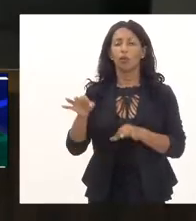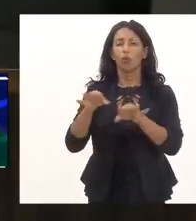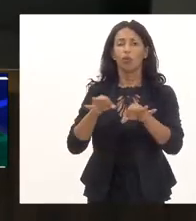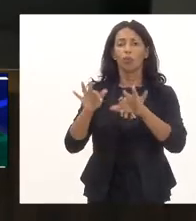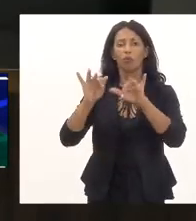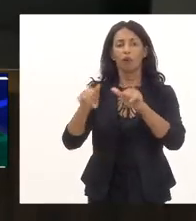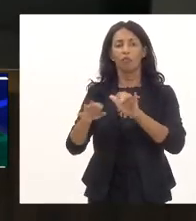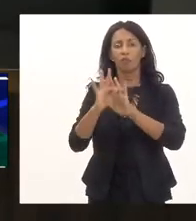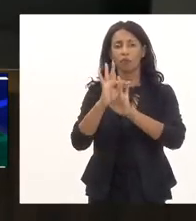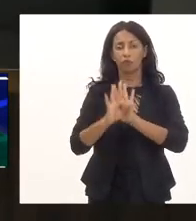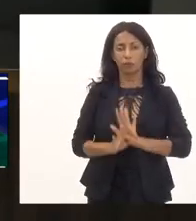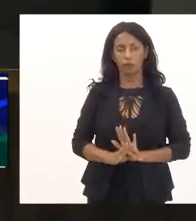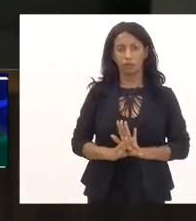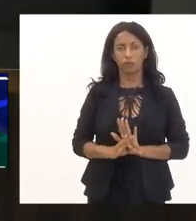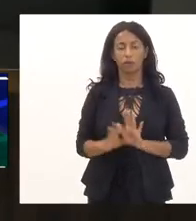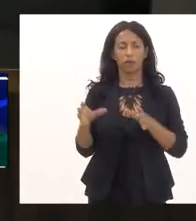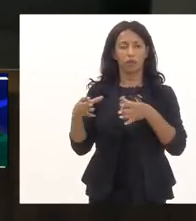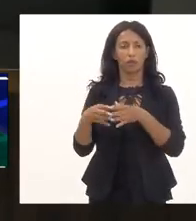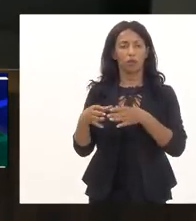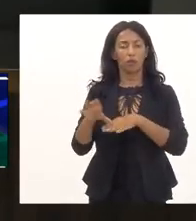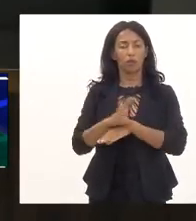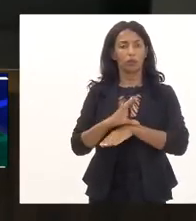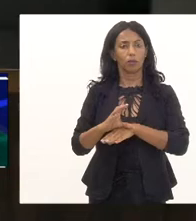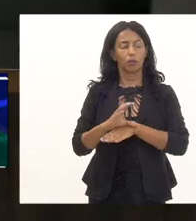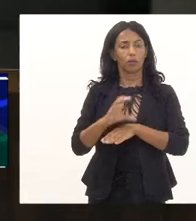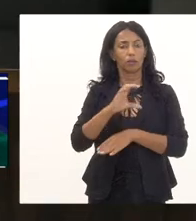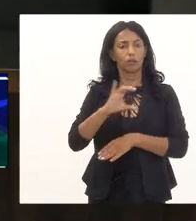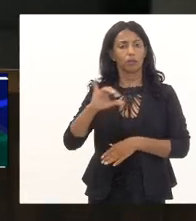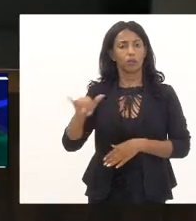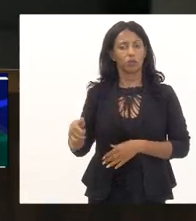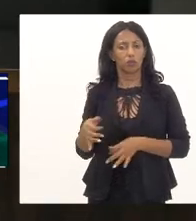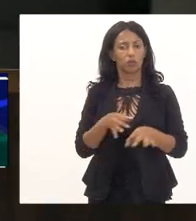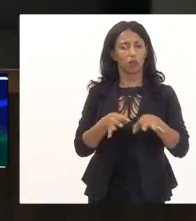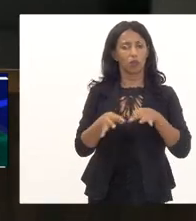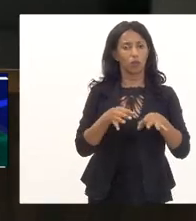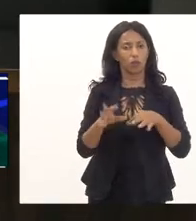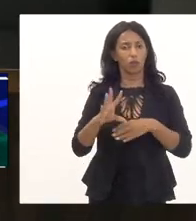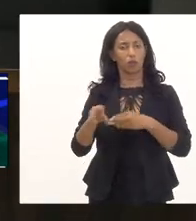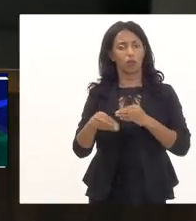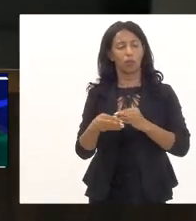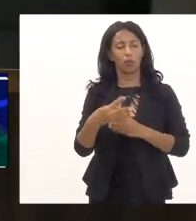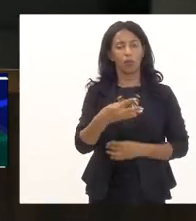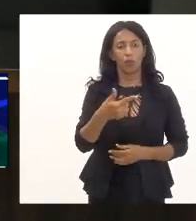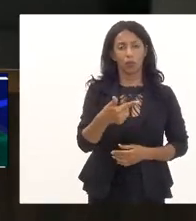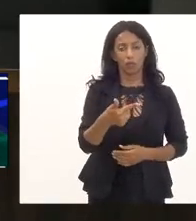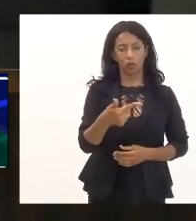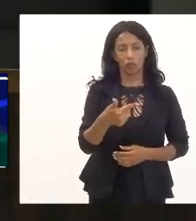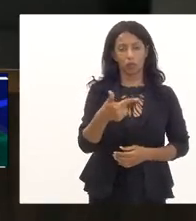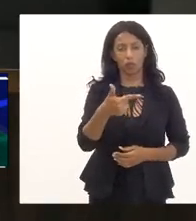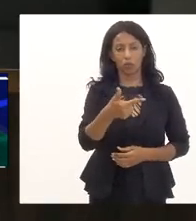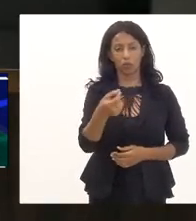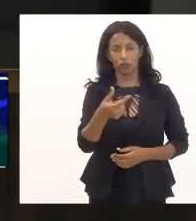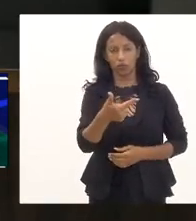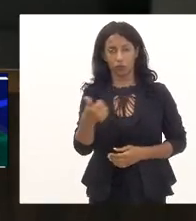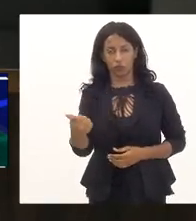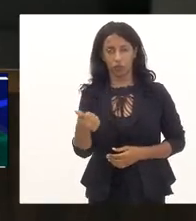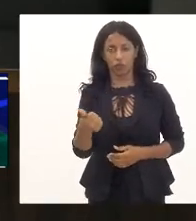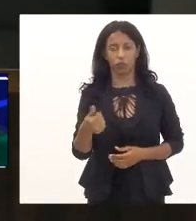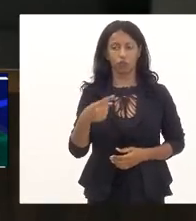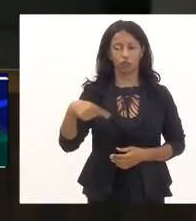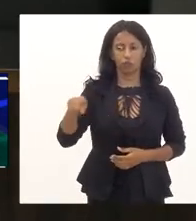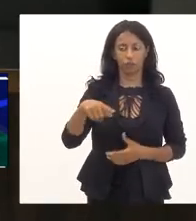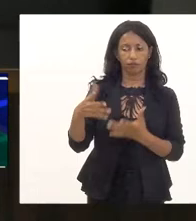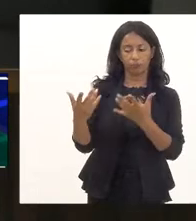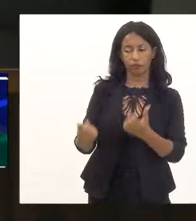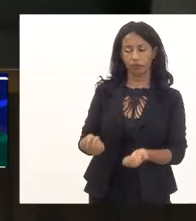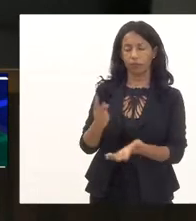de redação da Comissão de Constituição e Justiça ao Projeto de Lei Complementar 42 de 2021. Senhores que